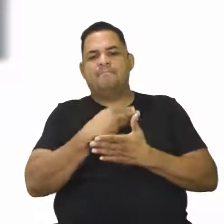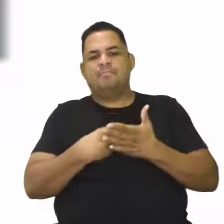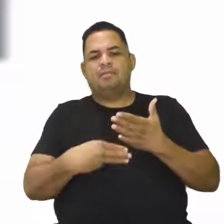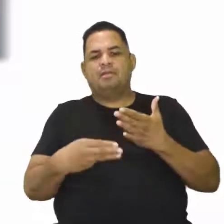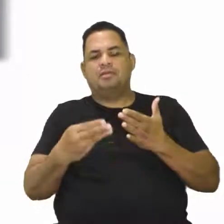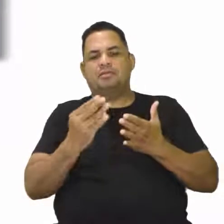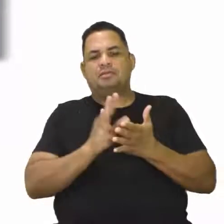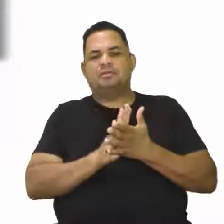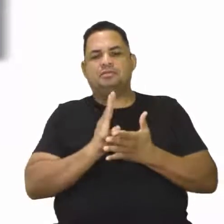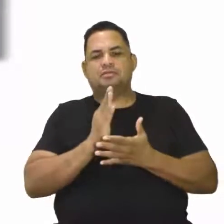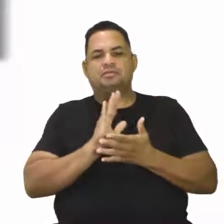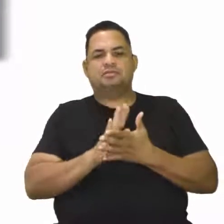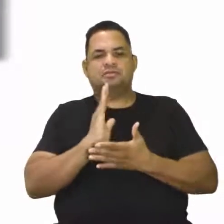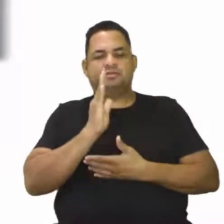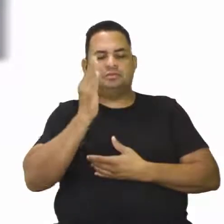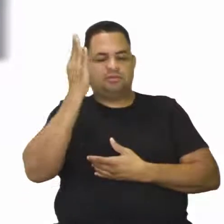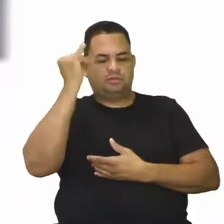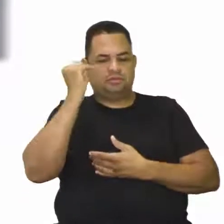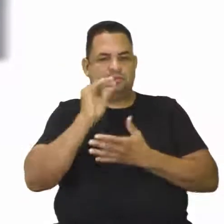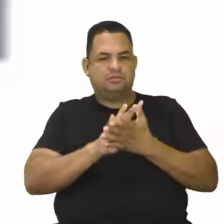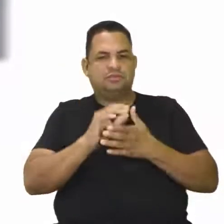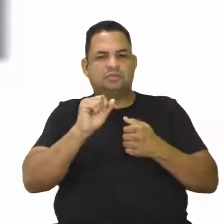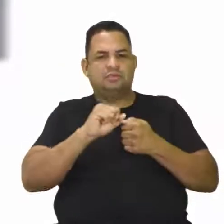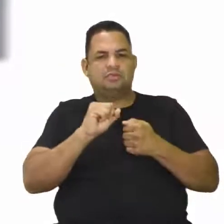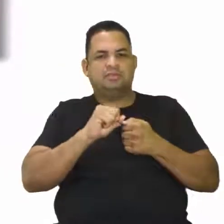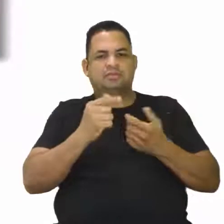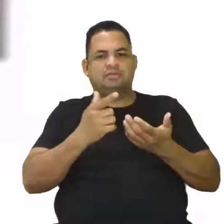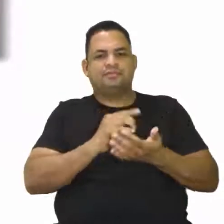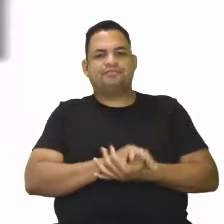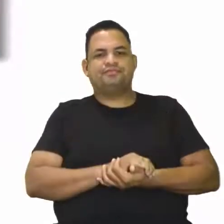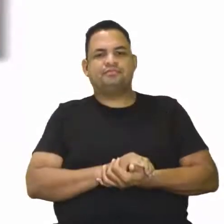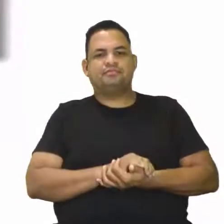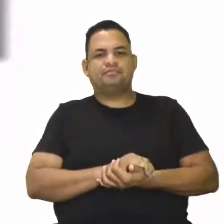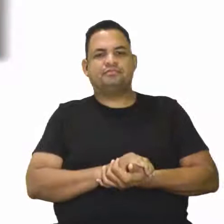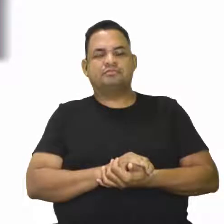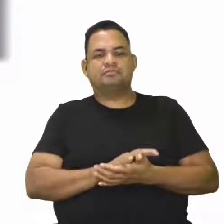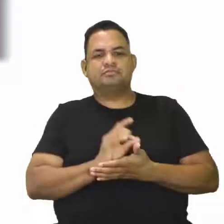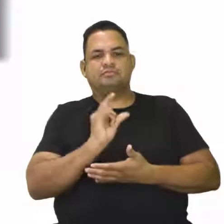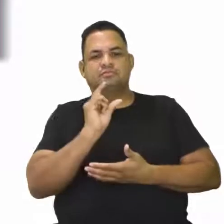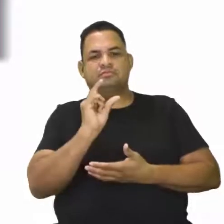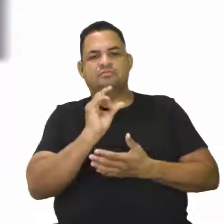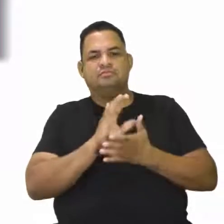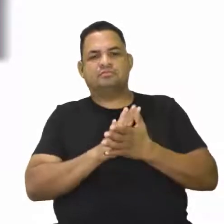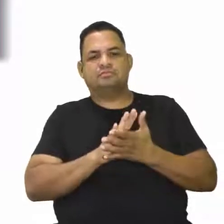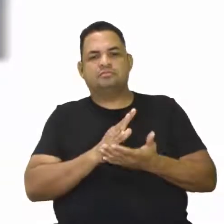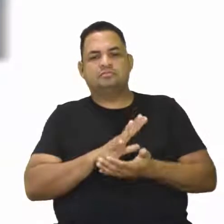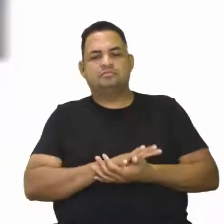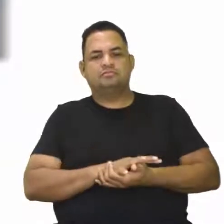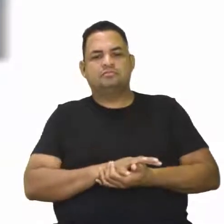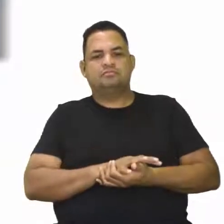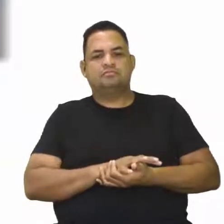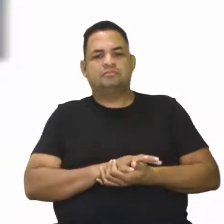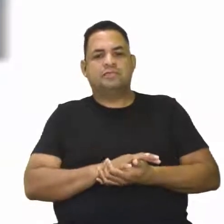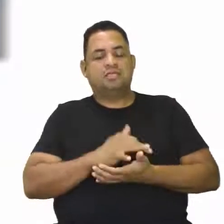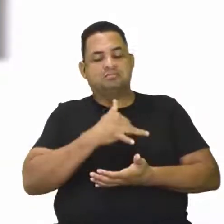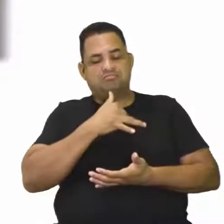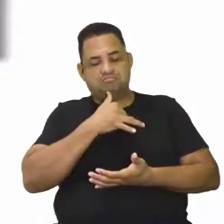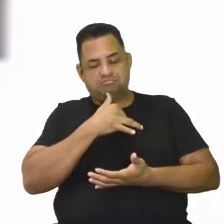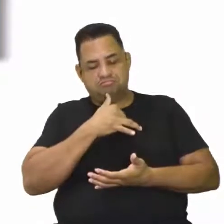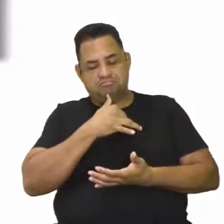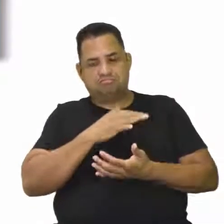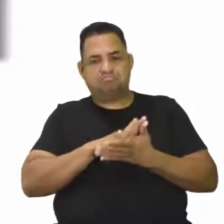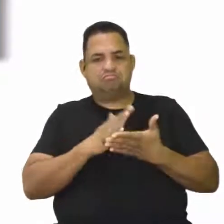todos vocês já sabem fazer de cor e salteado. Expressões de contentamento ou